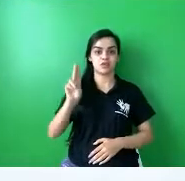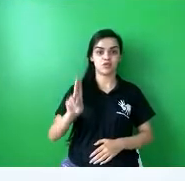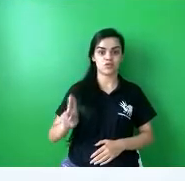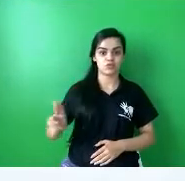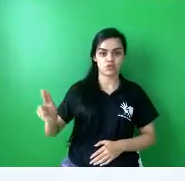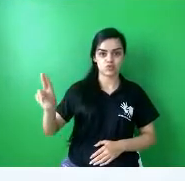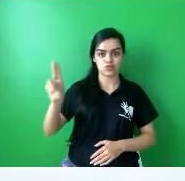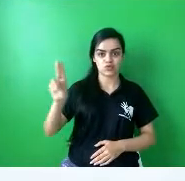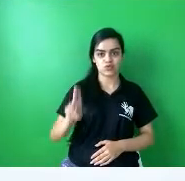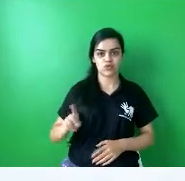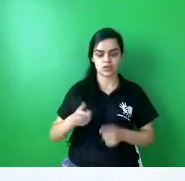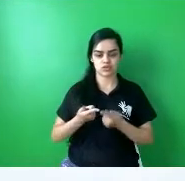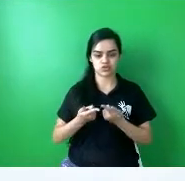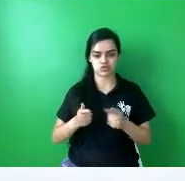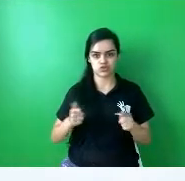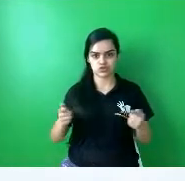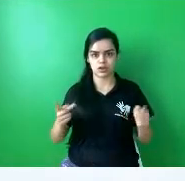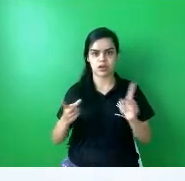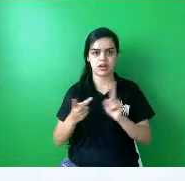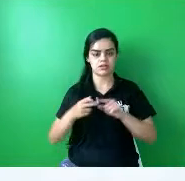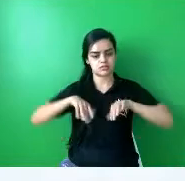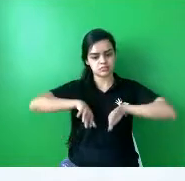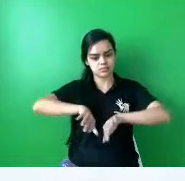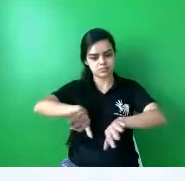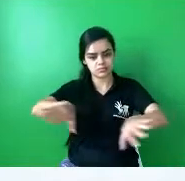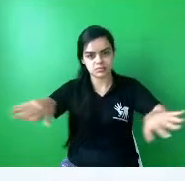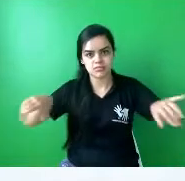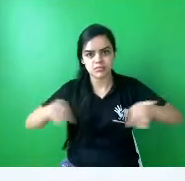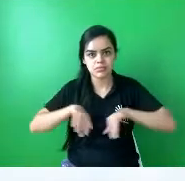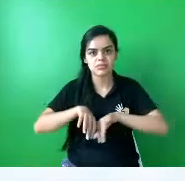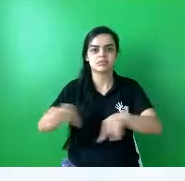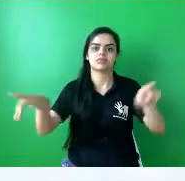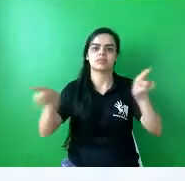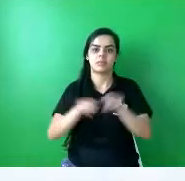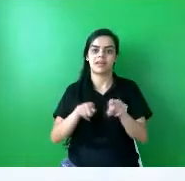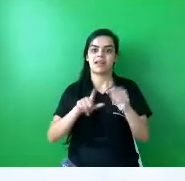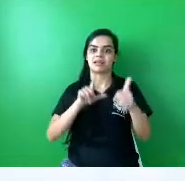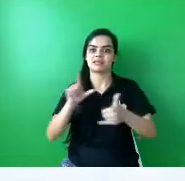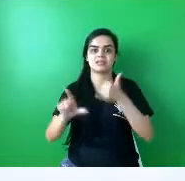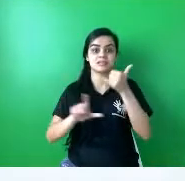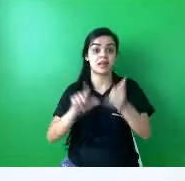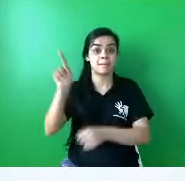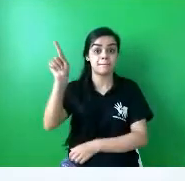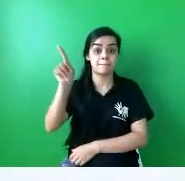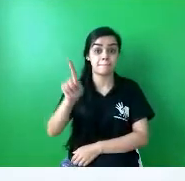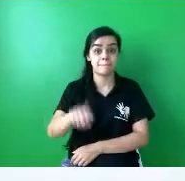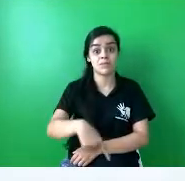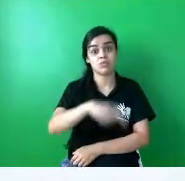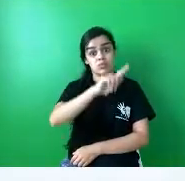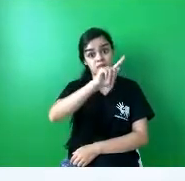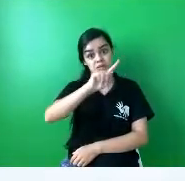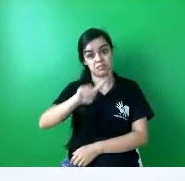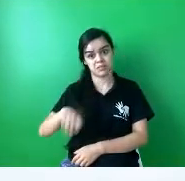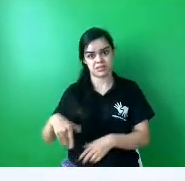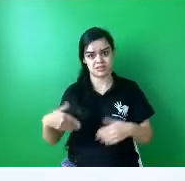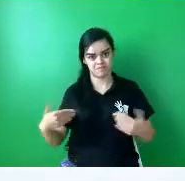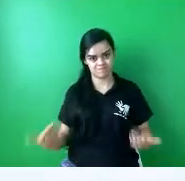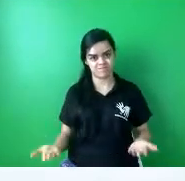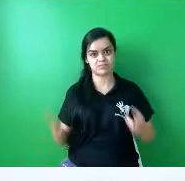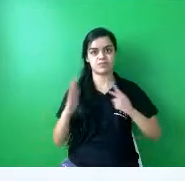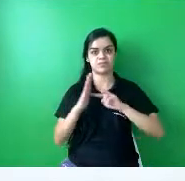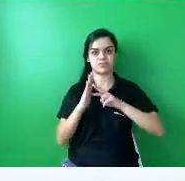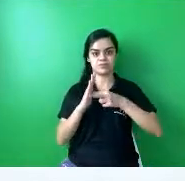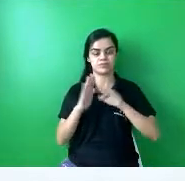utilização de churrasqueira, piscina, área comum, área de lazer, está expressamente proibido. Então, o próprio sindicato